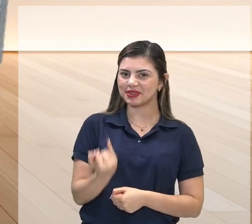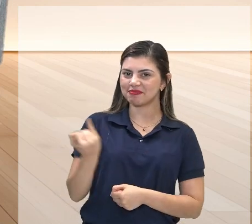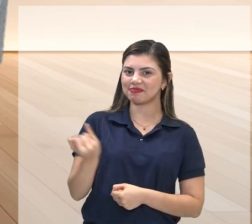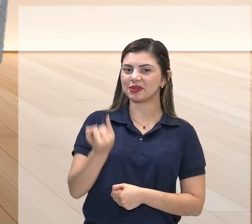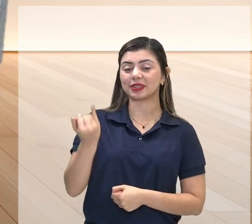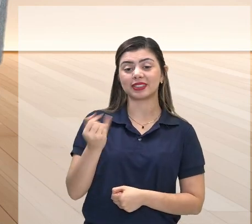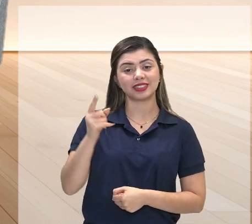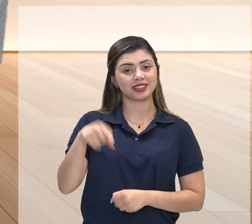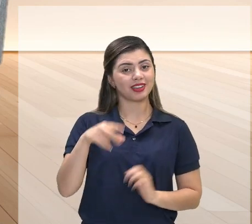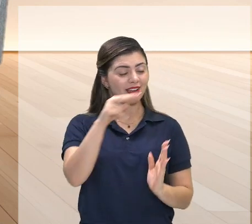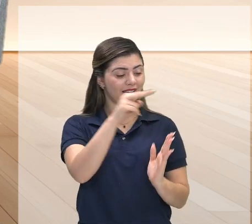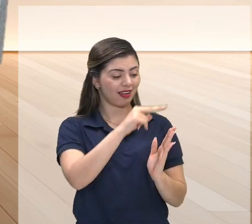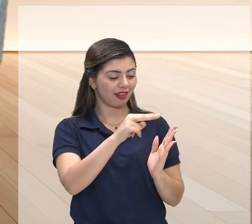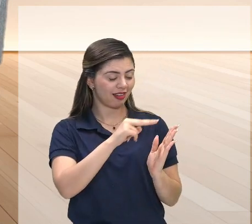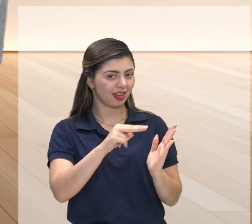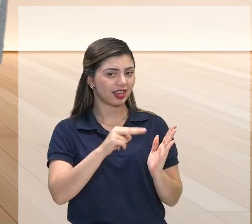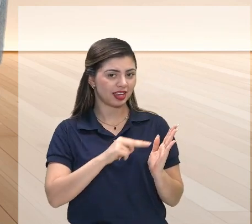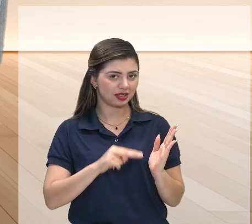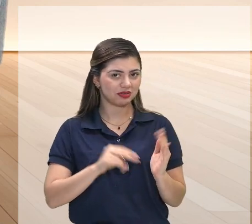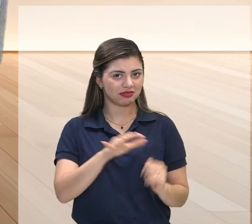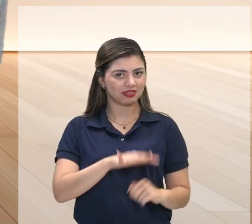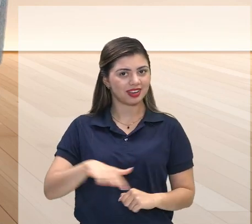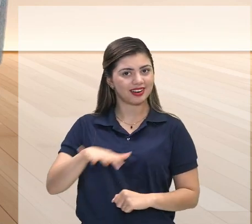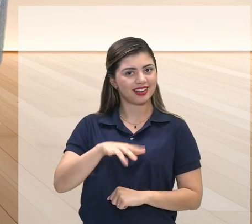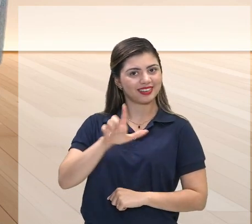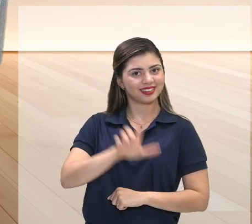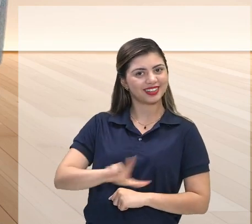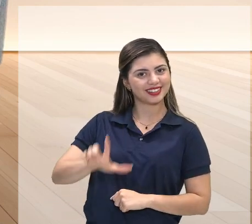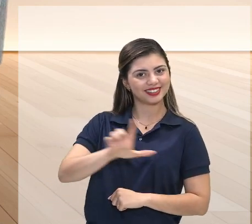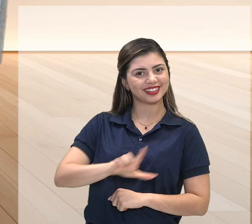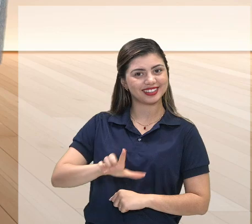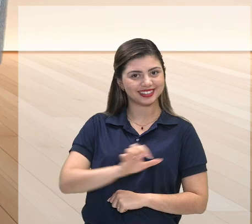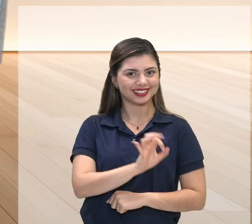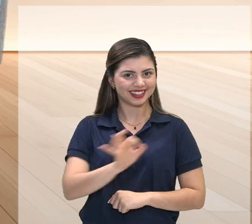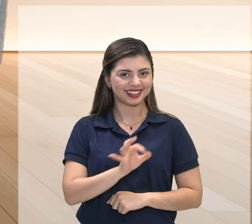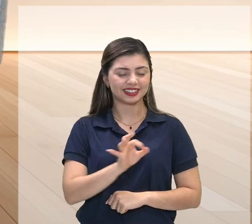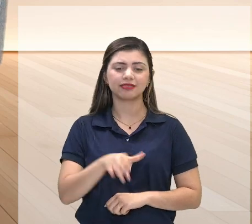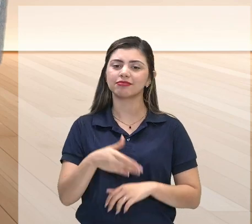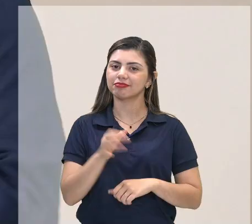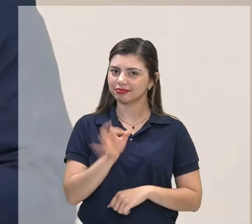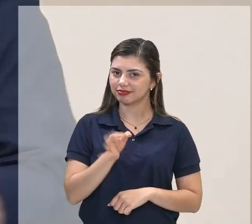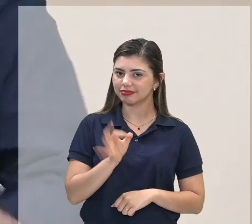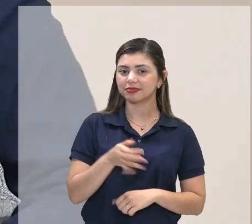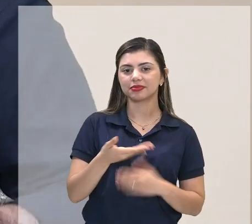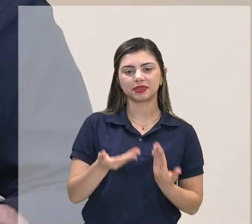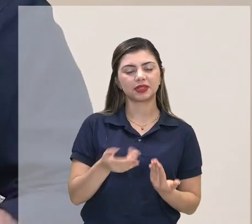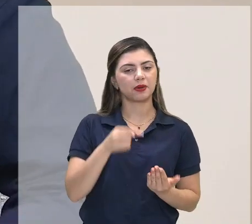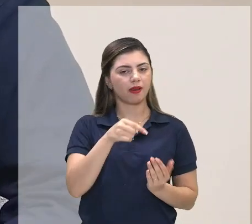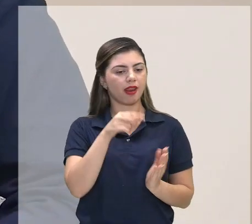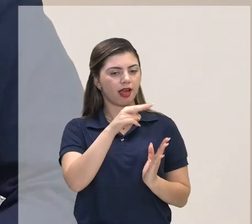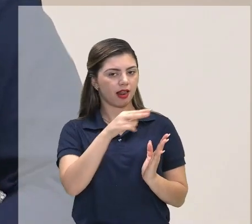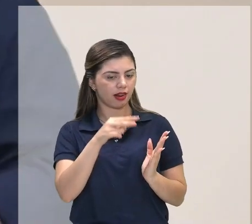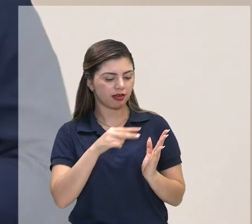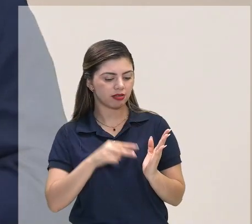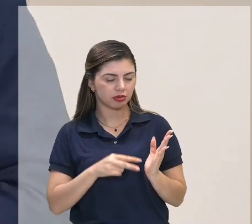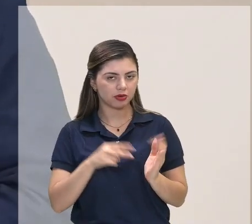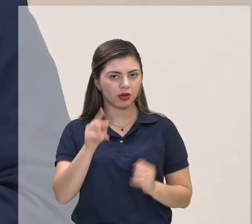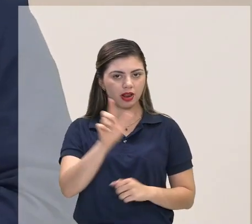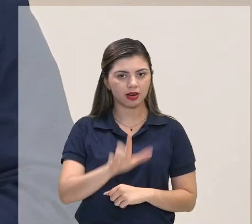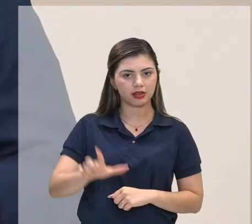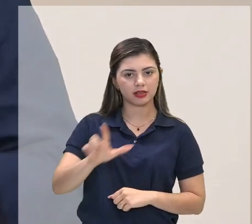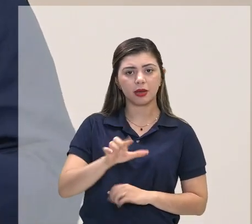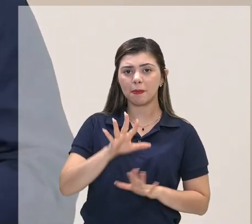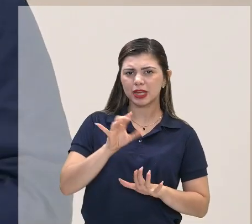a leitura para a literatura. Com certeza. A literatura, ela parte do processo de leitura. Sim. Mas